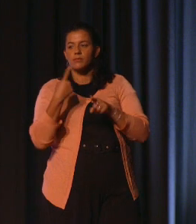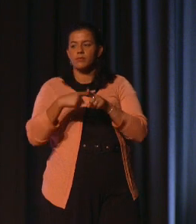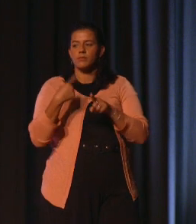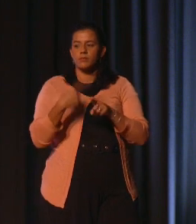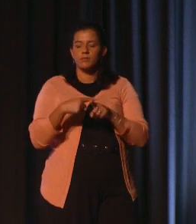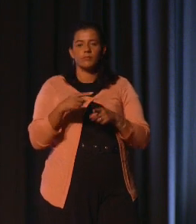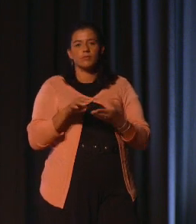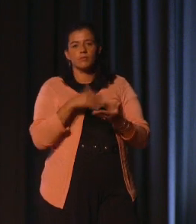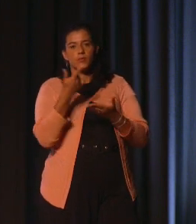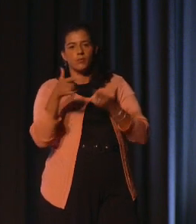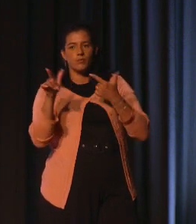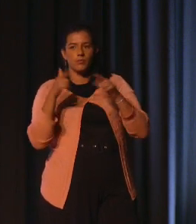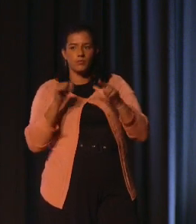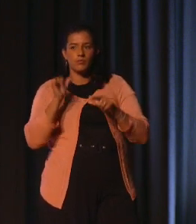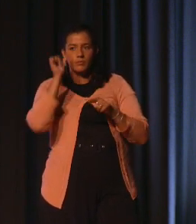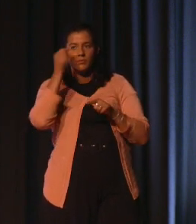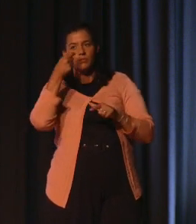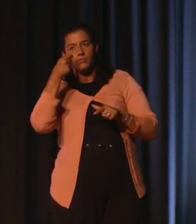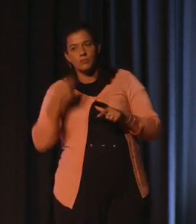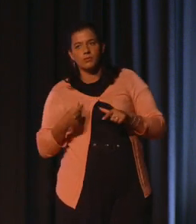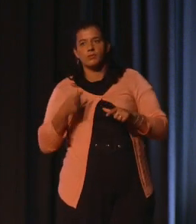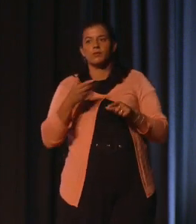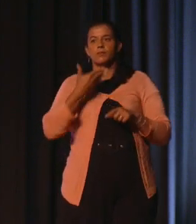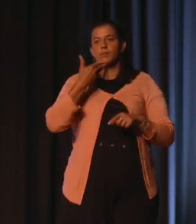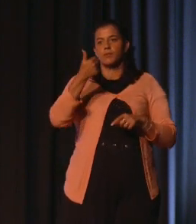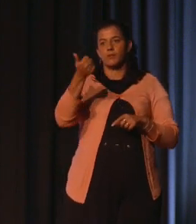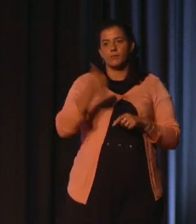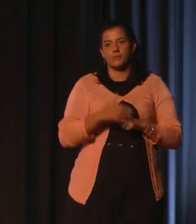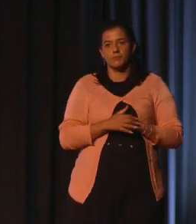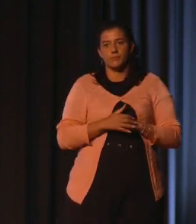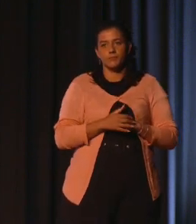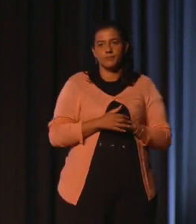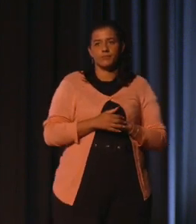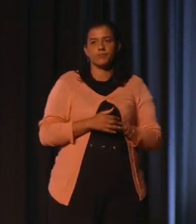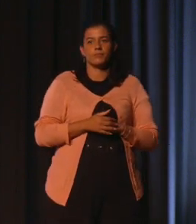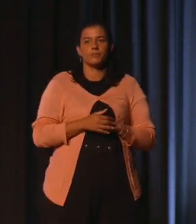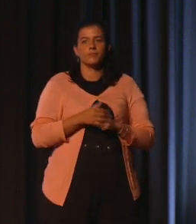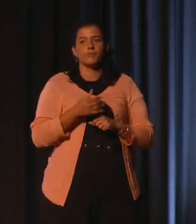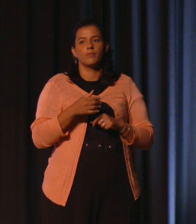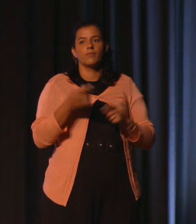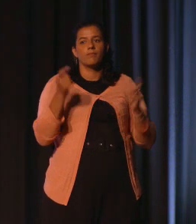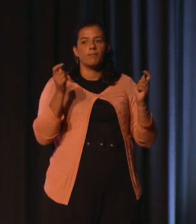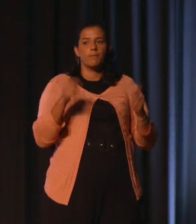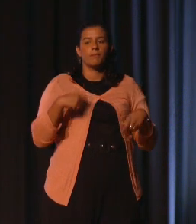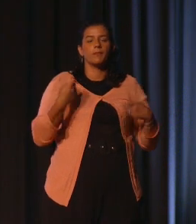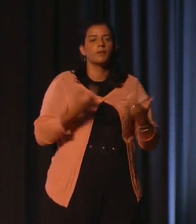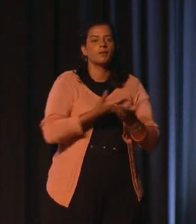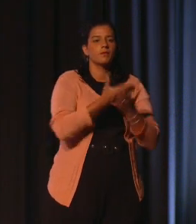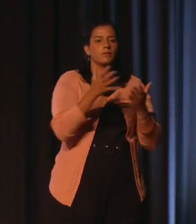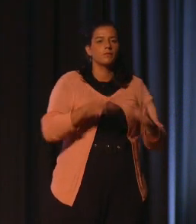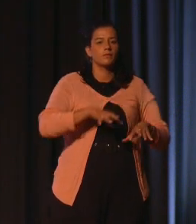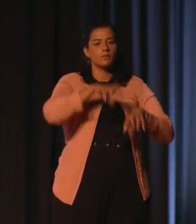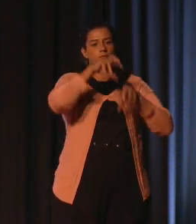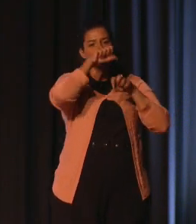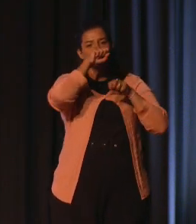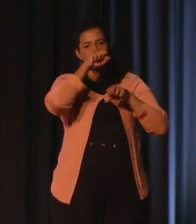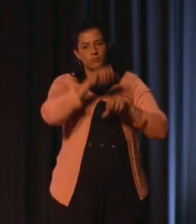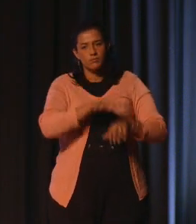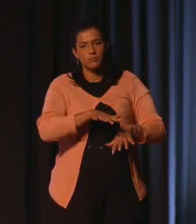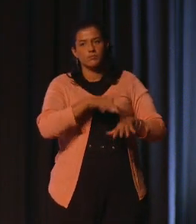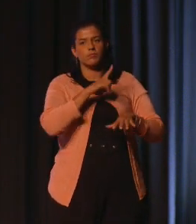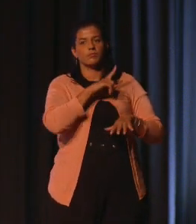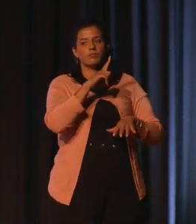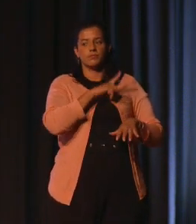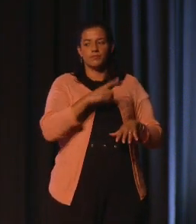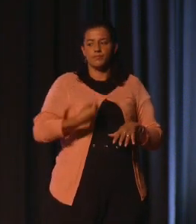né? Ou de ponte móvel? Tem que tirar. Então, e também pode aquilo ele pode aspirar a dentadura. Já teve